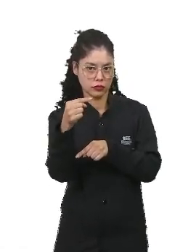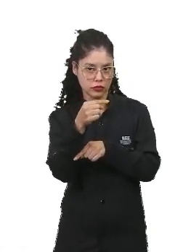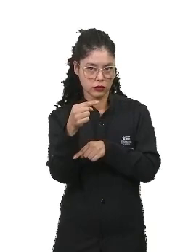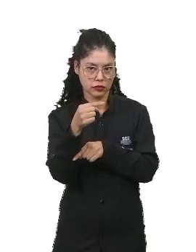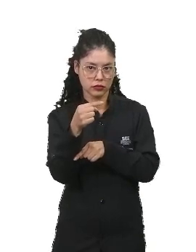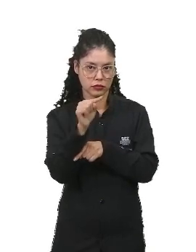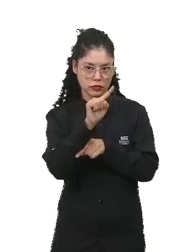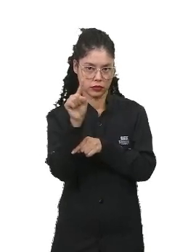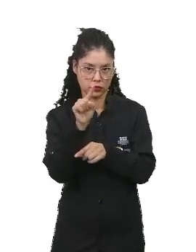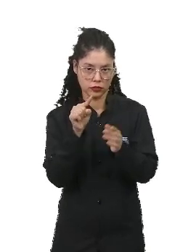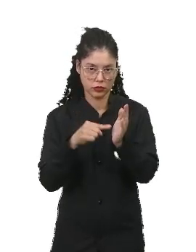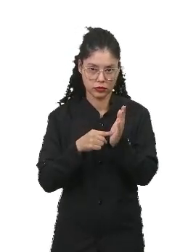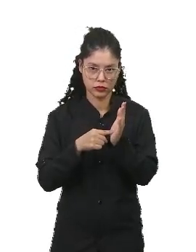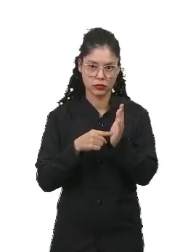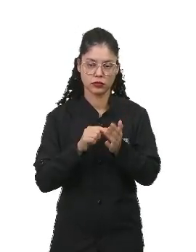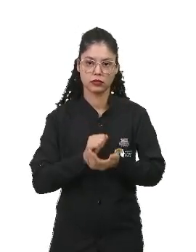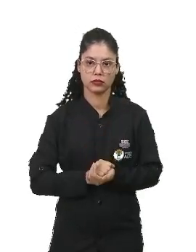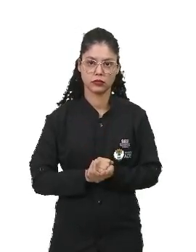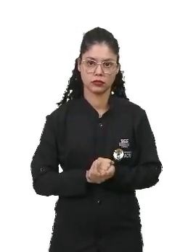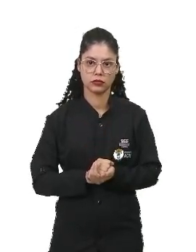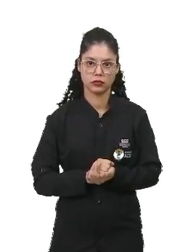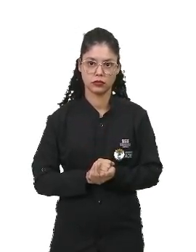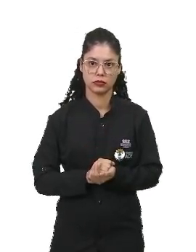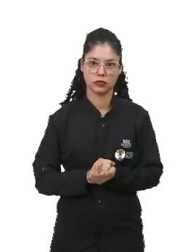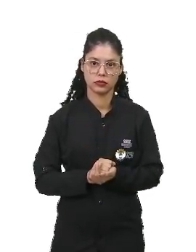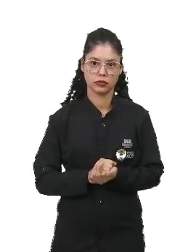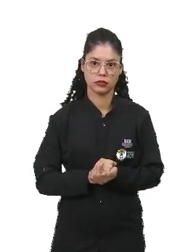componente z do ponto, então é menos 3,